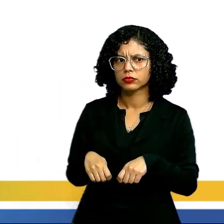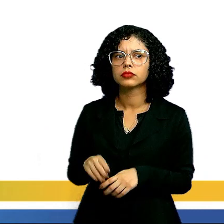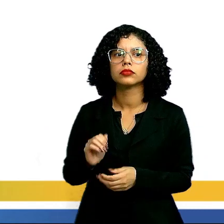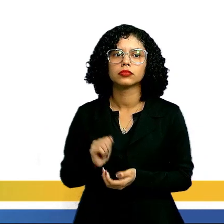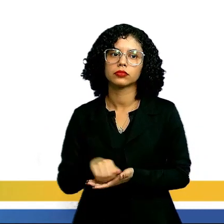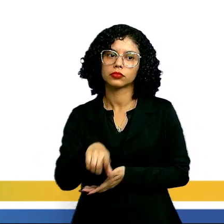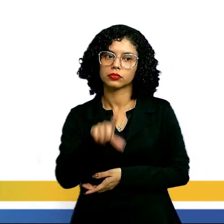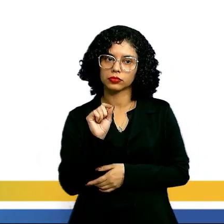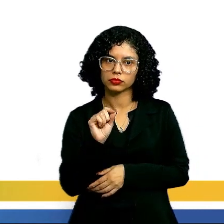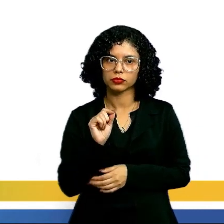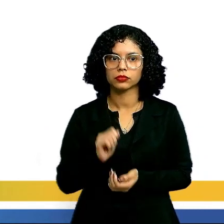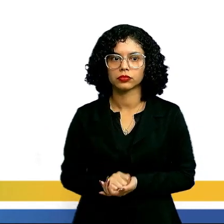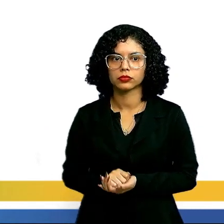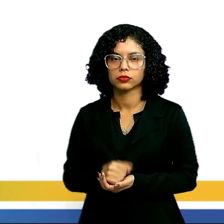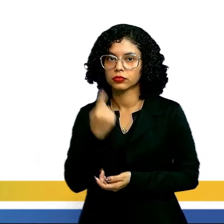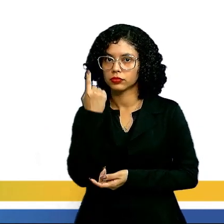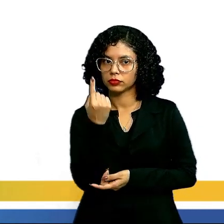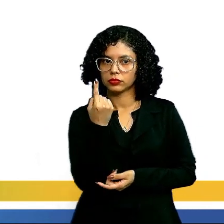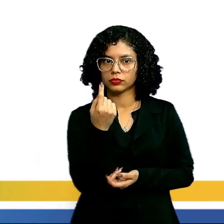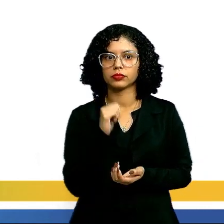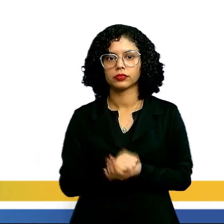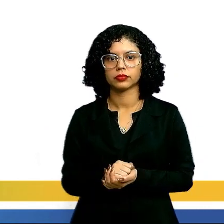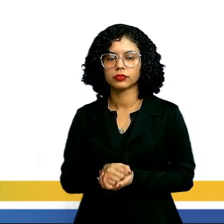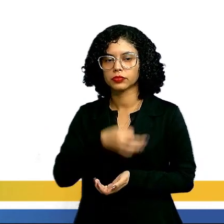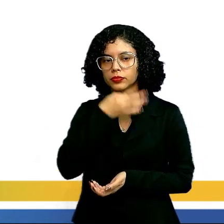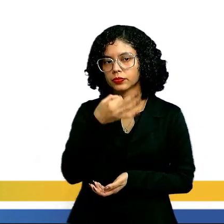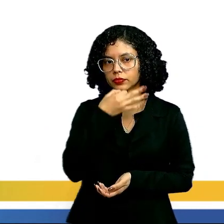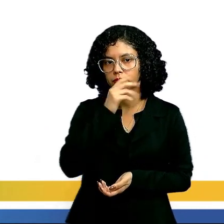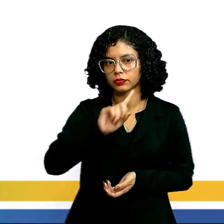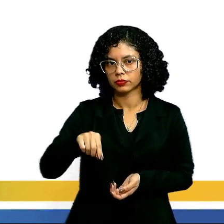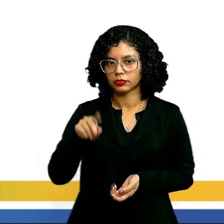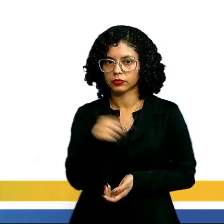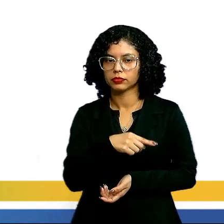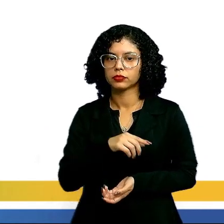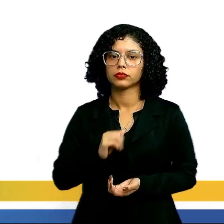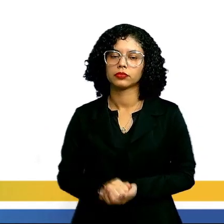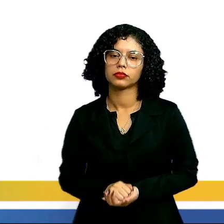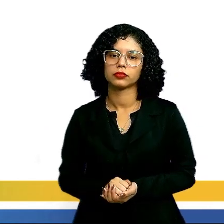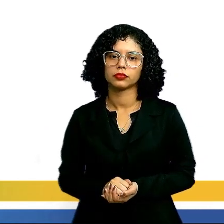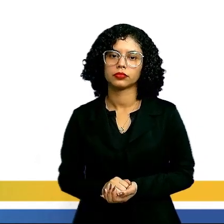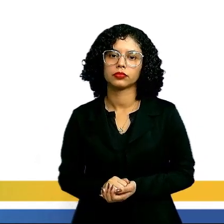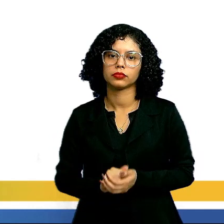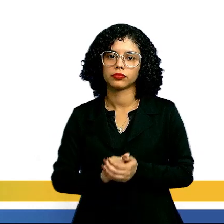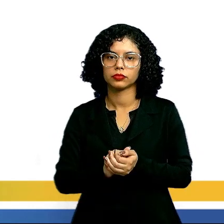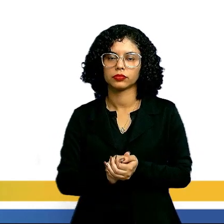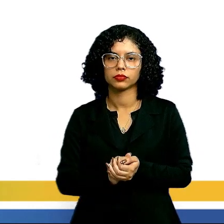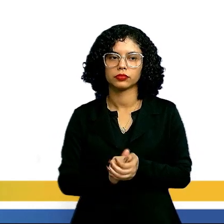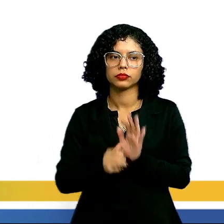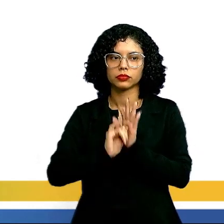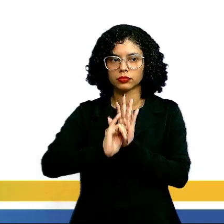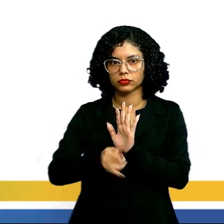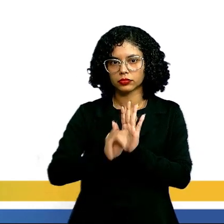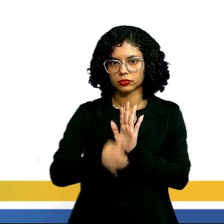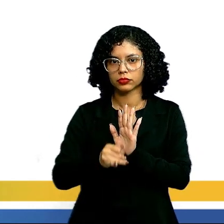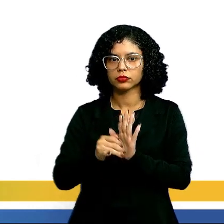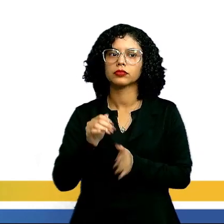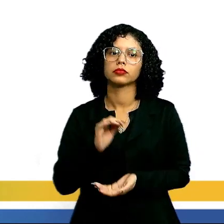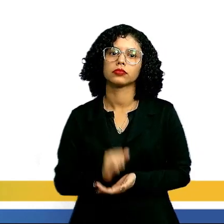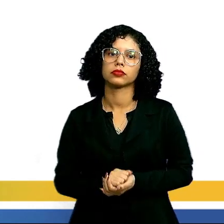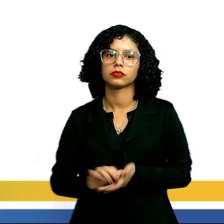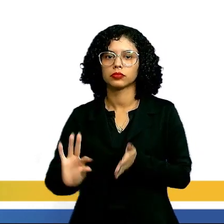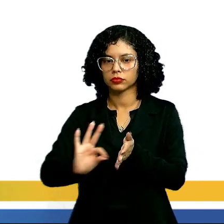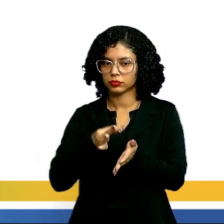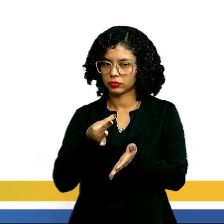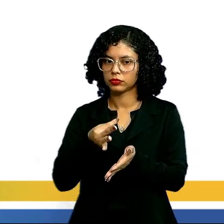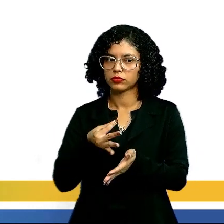A probabilidade de uma pessoa escolhida ao acaso entre as que opinaram ter